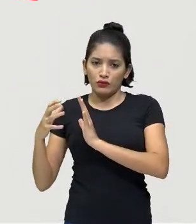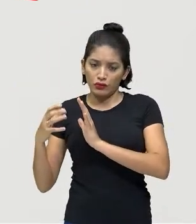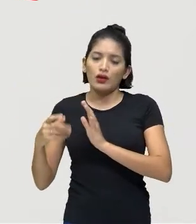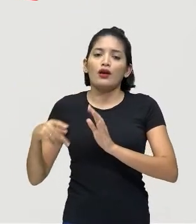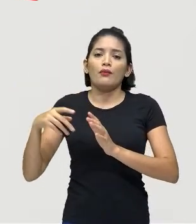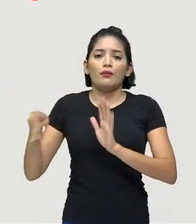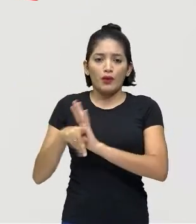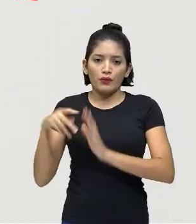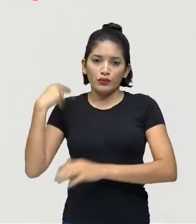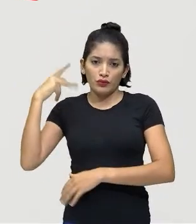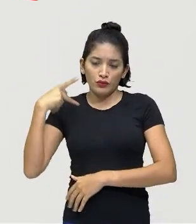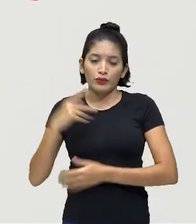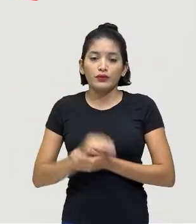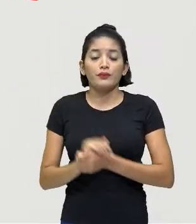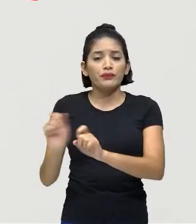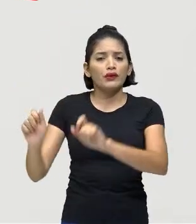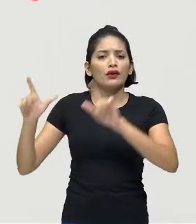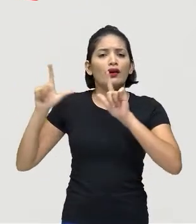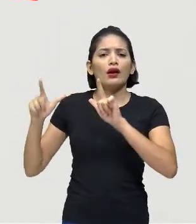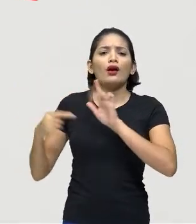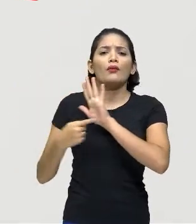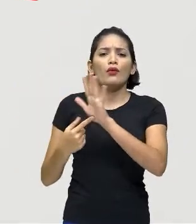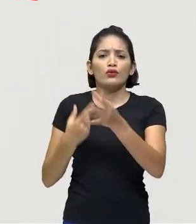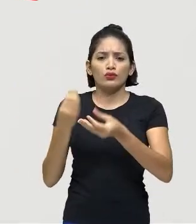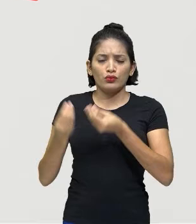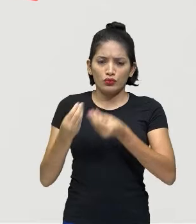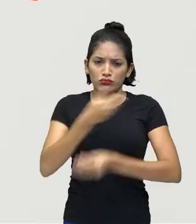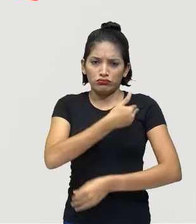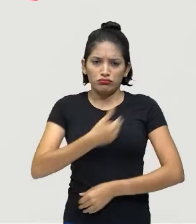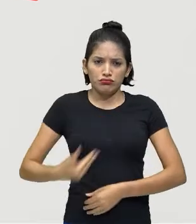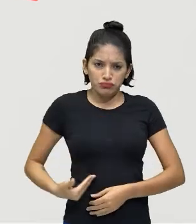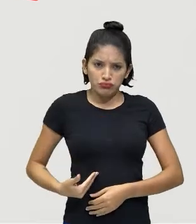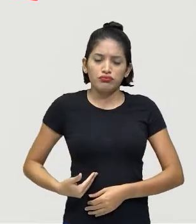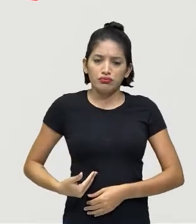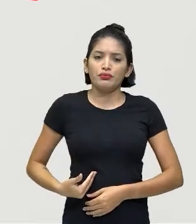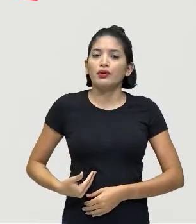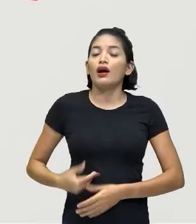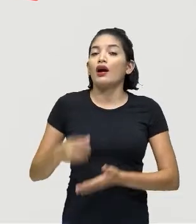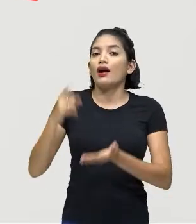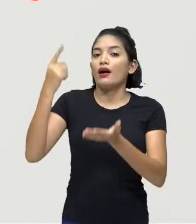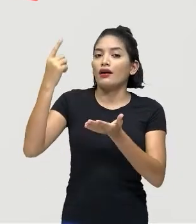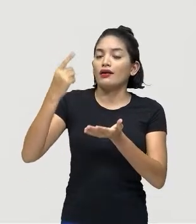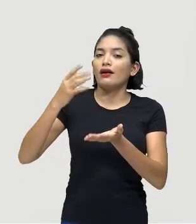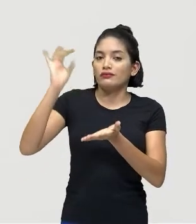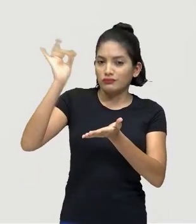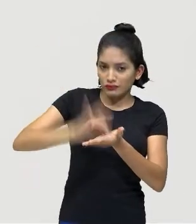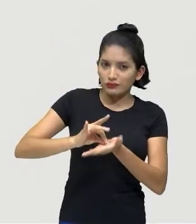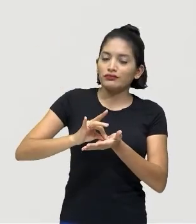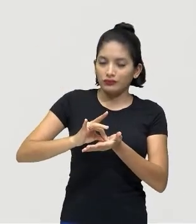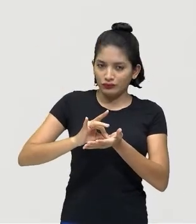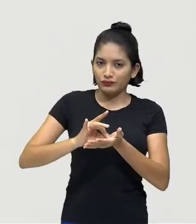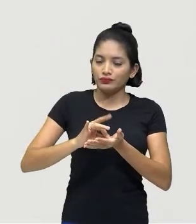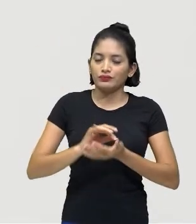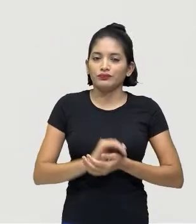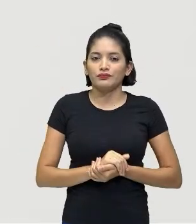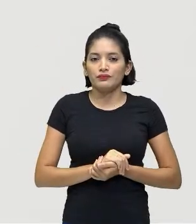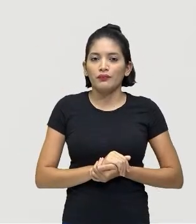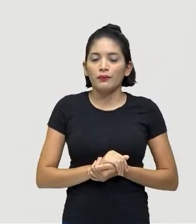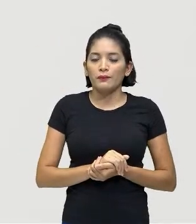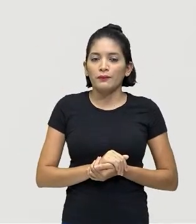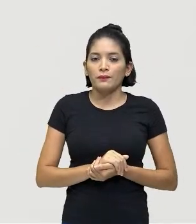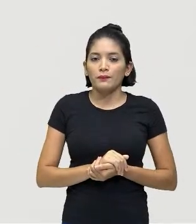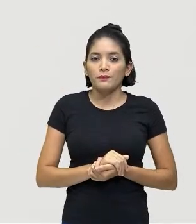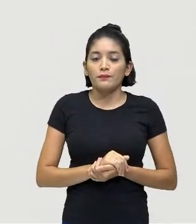O quadro foi visto pelo governo revolucionário soviético como essa afirmação ideológica. Então vamos lá, temos